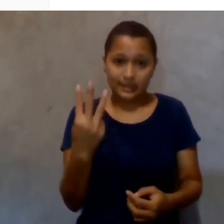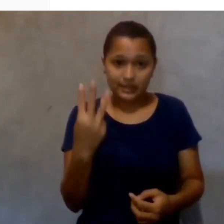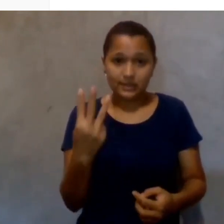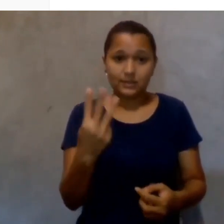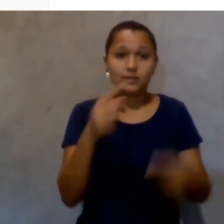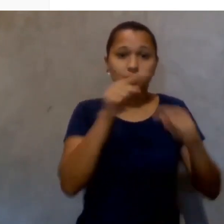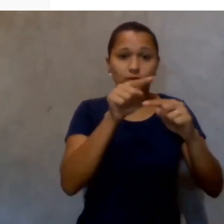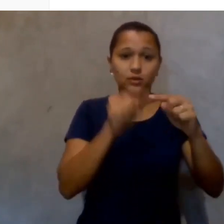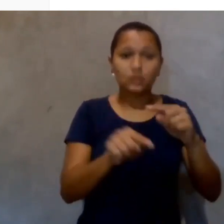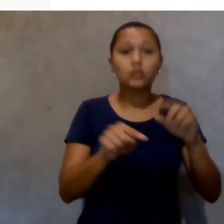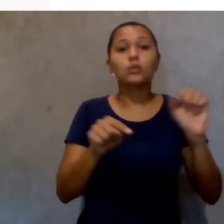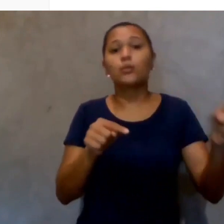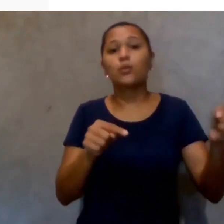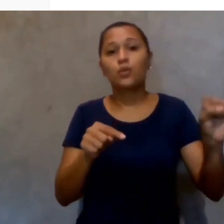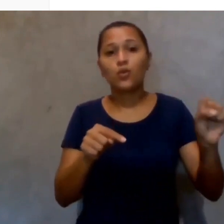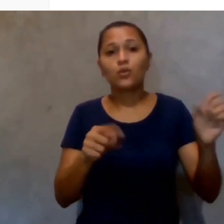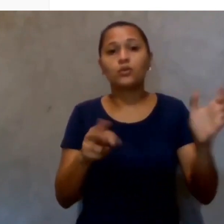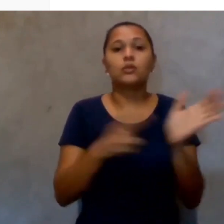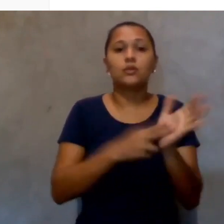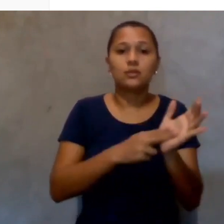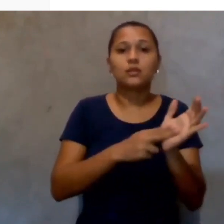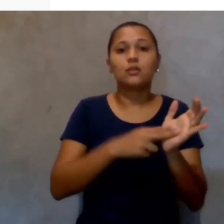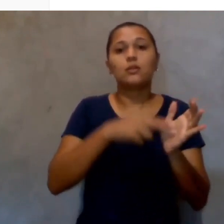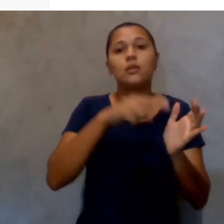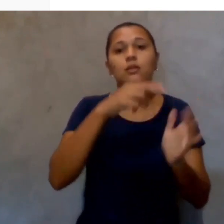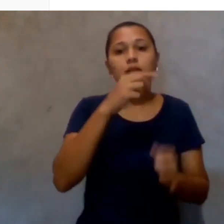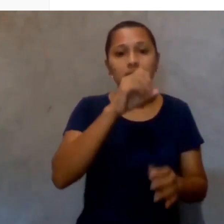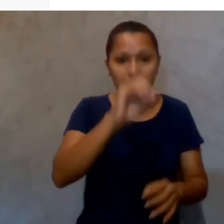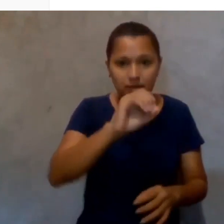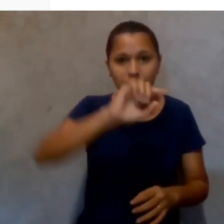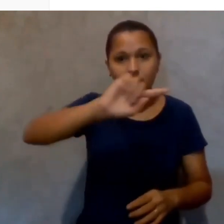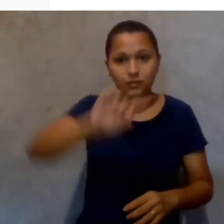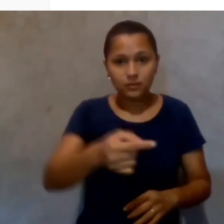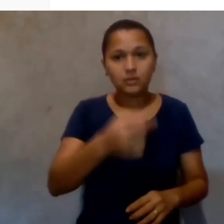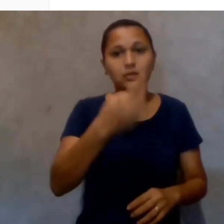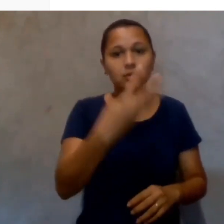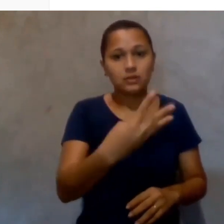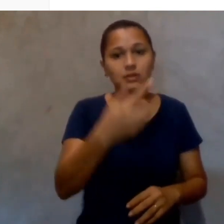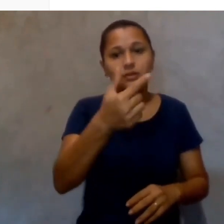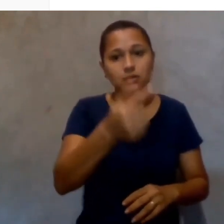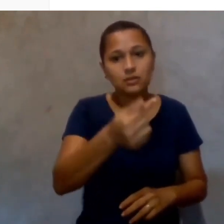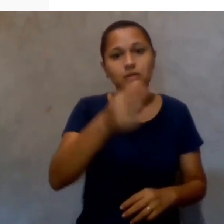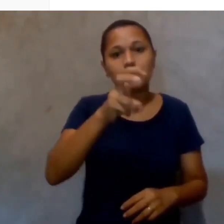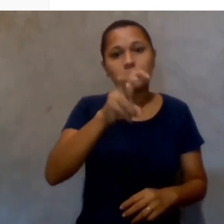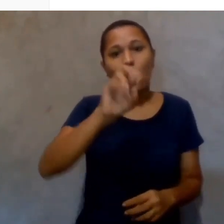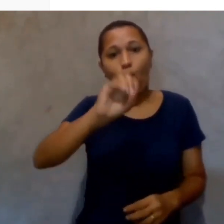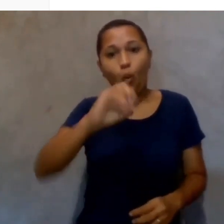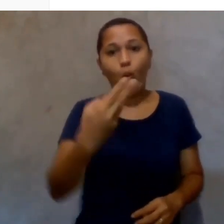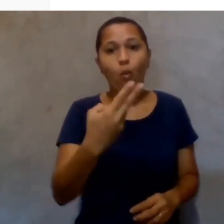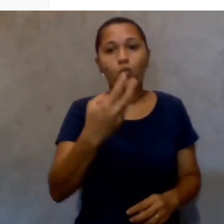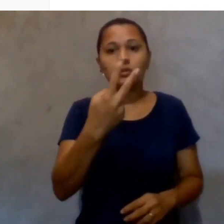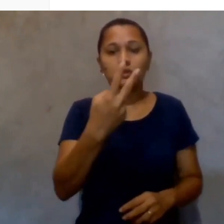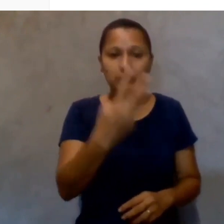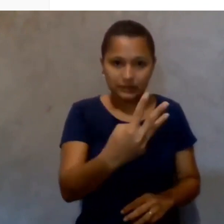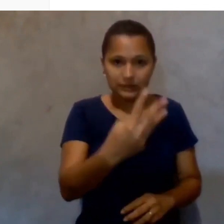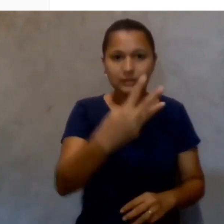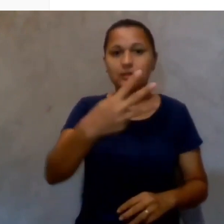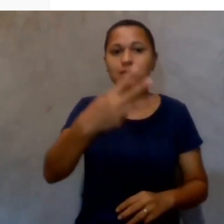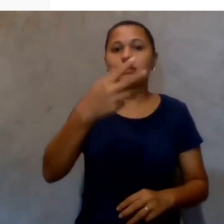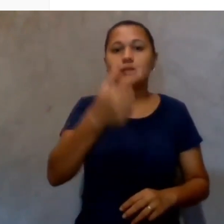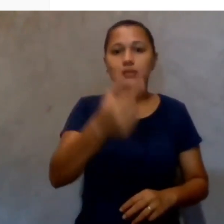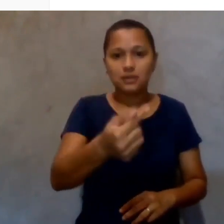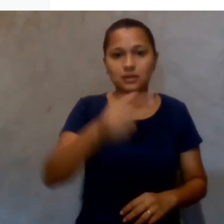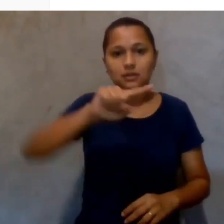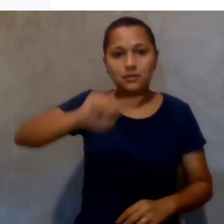37,5%. No próximo exercício, vamos repetir o exercício 1 com uma quantidade maior de lançamento, para a